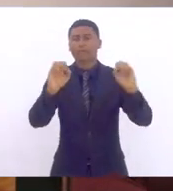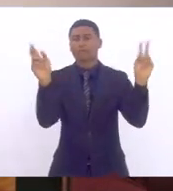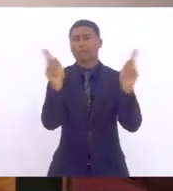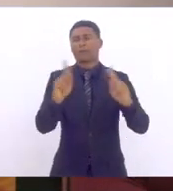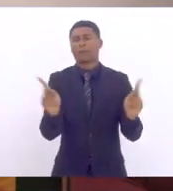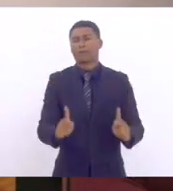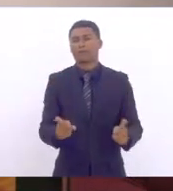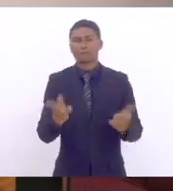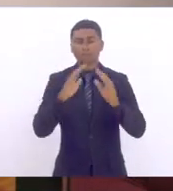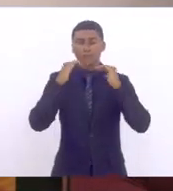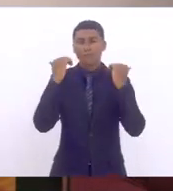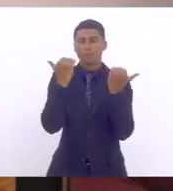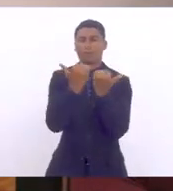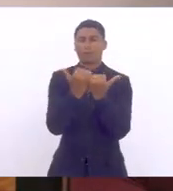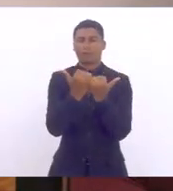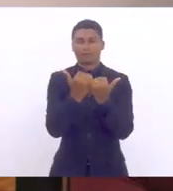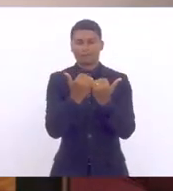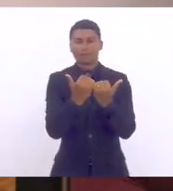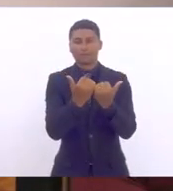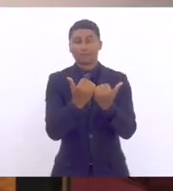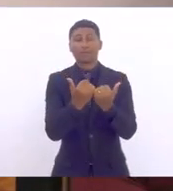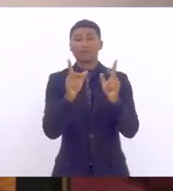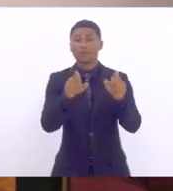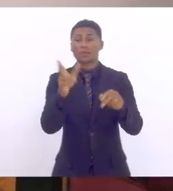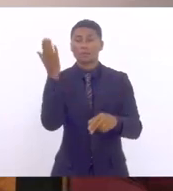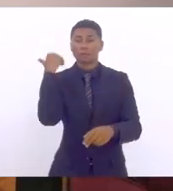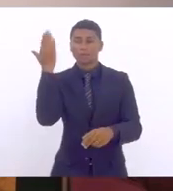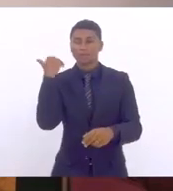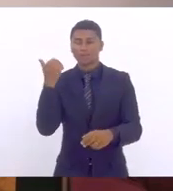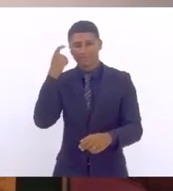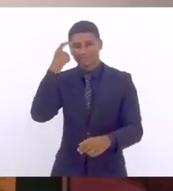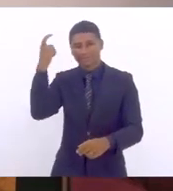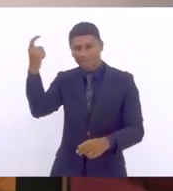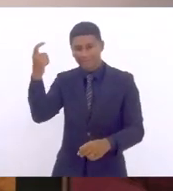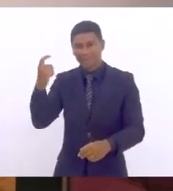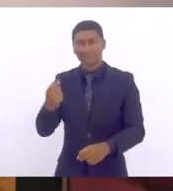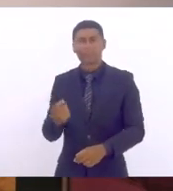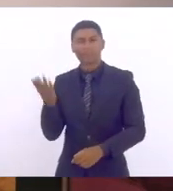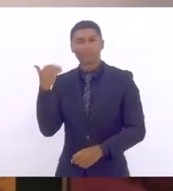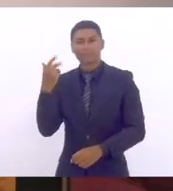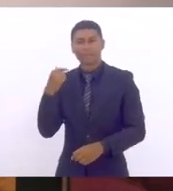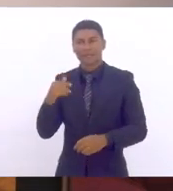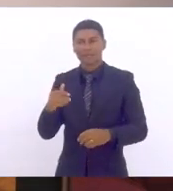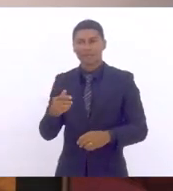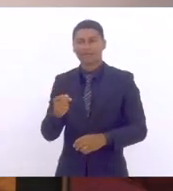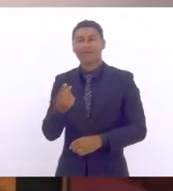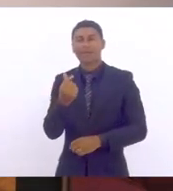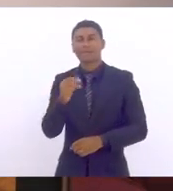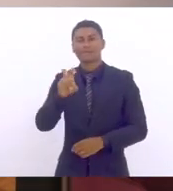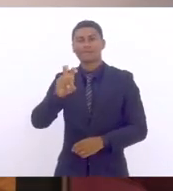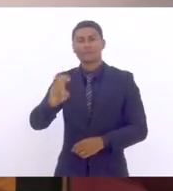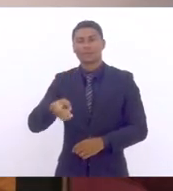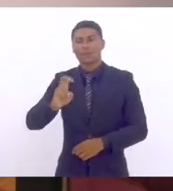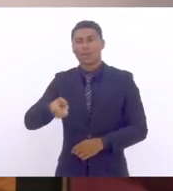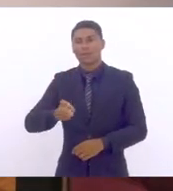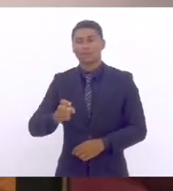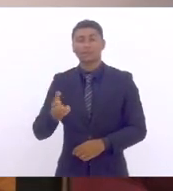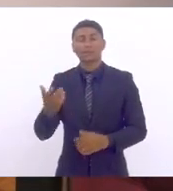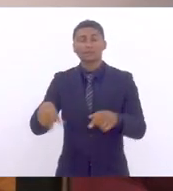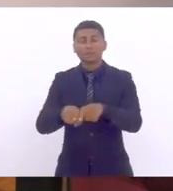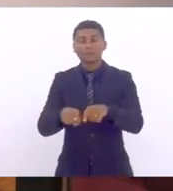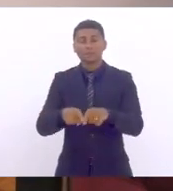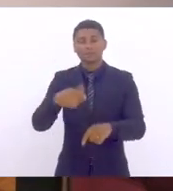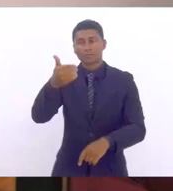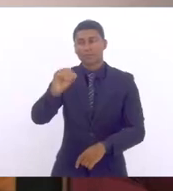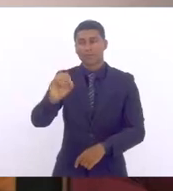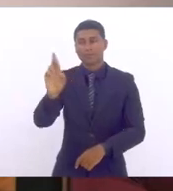que o Maracanã volte a ser o que era na minha época. A geral custava R$5, a arquibancada custava R$10. O